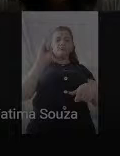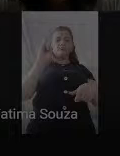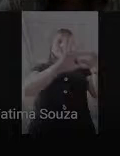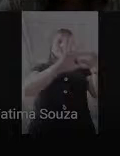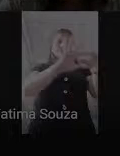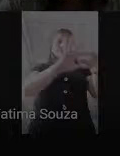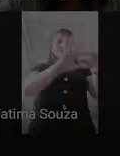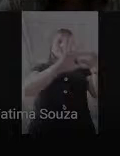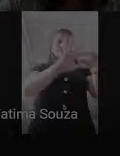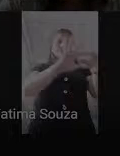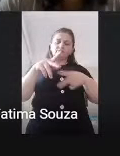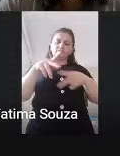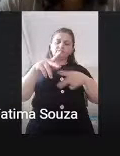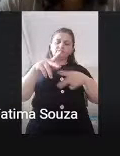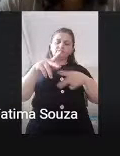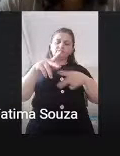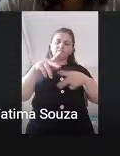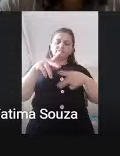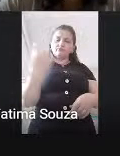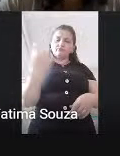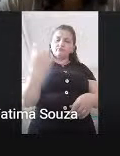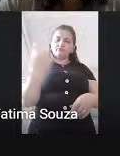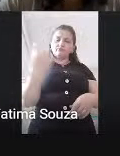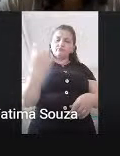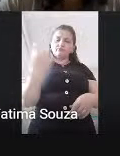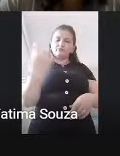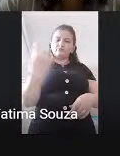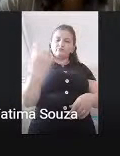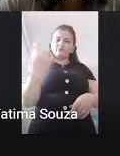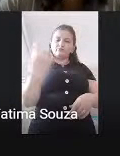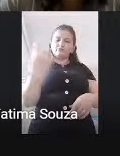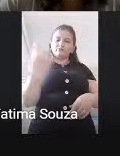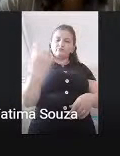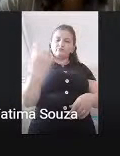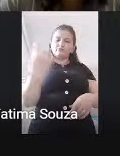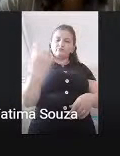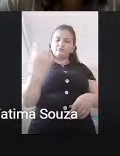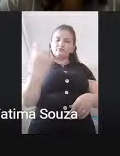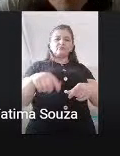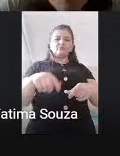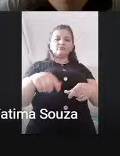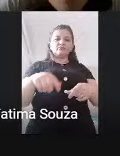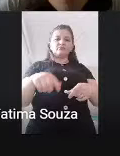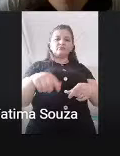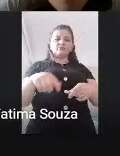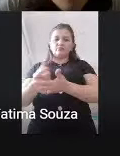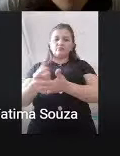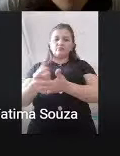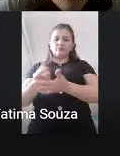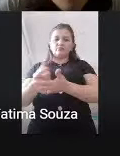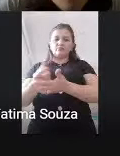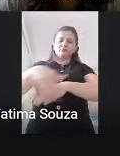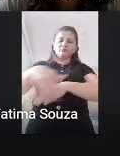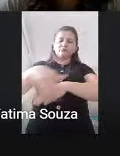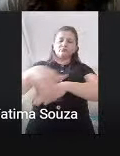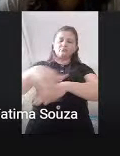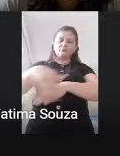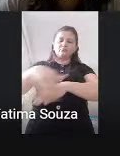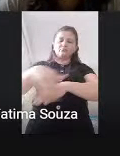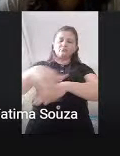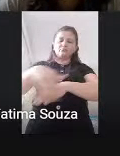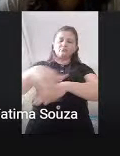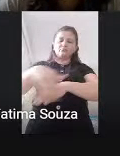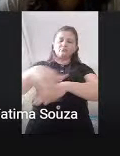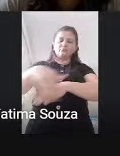população geral, que são trabalhadores informais, flanelinhas, vendedores dos centros das grandes cidades, e essas populações elas se relacionam muito